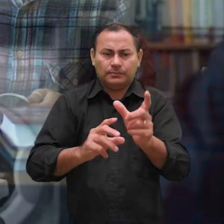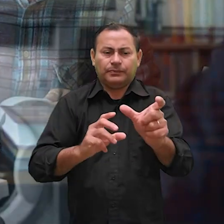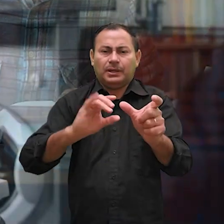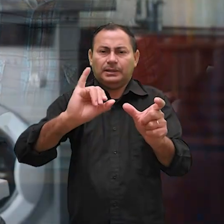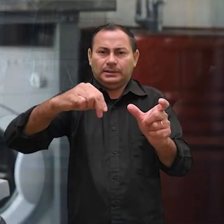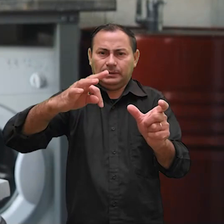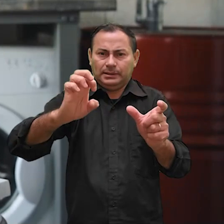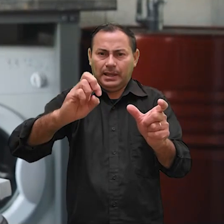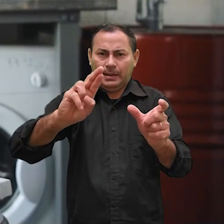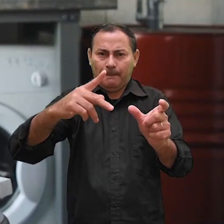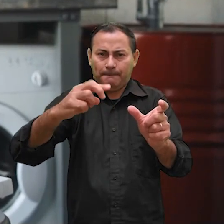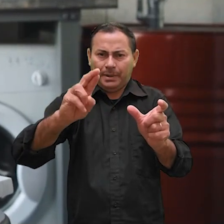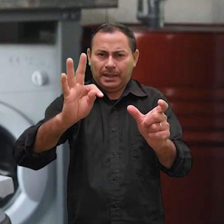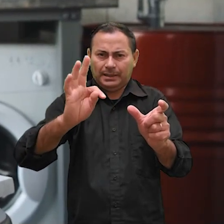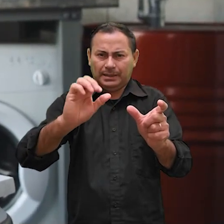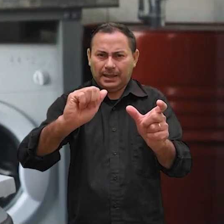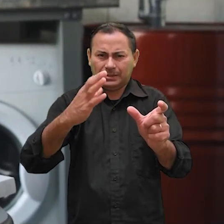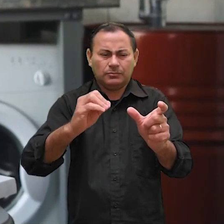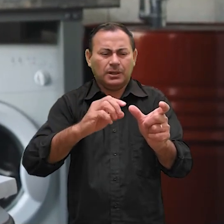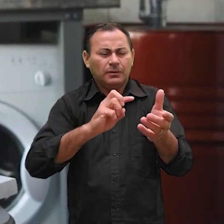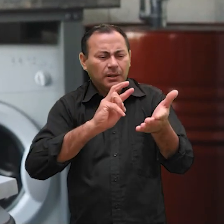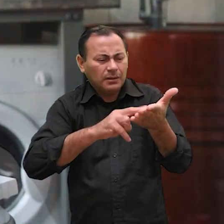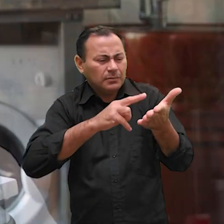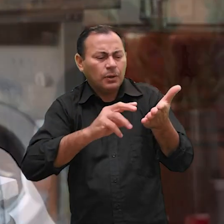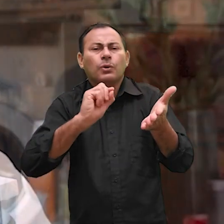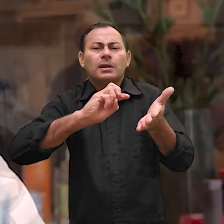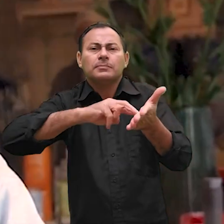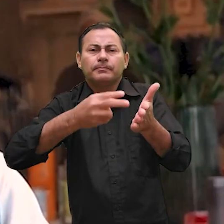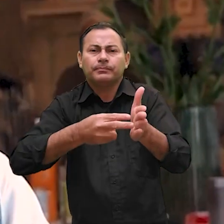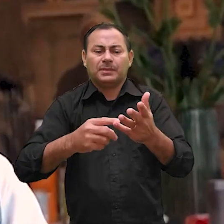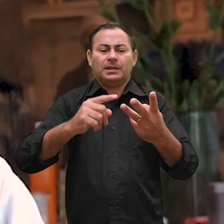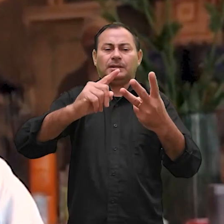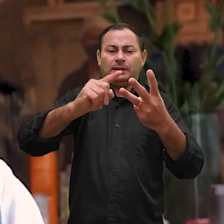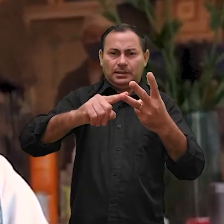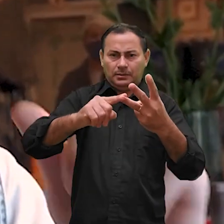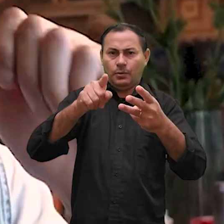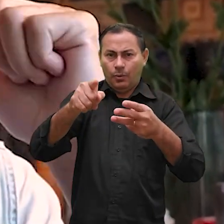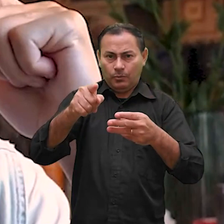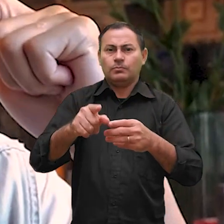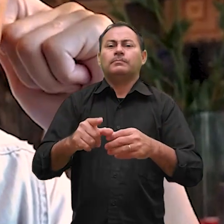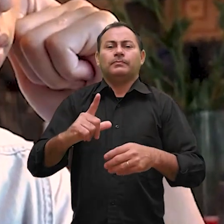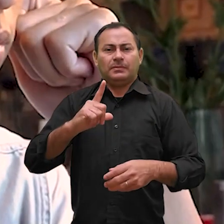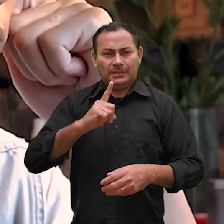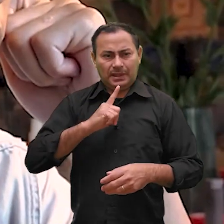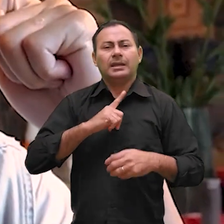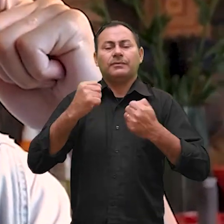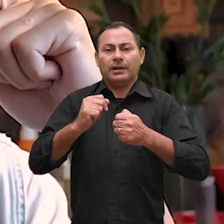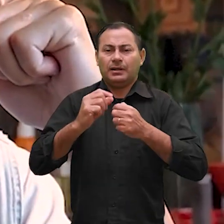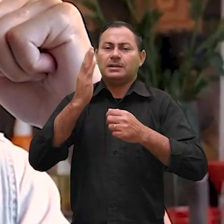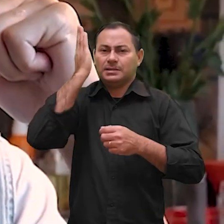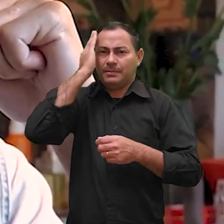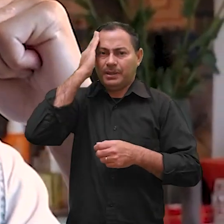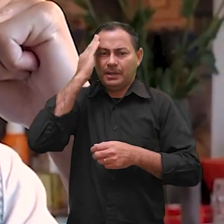palavra interpretação traz a seguinte pergunta: mas o que isso significa? A terceira questão na qual você tem de